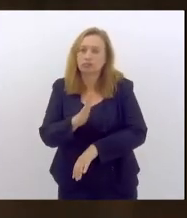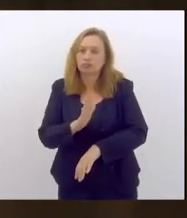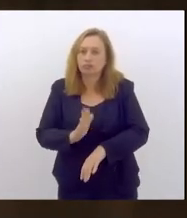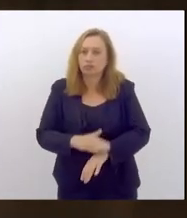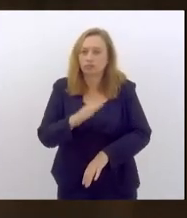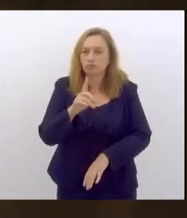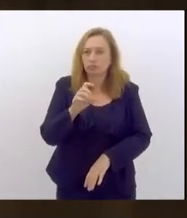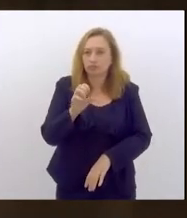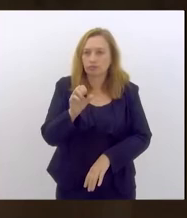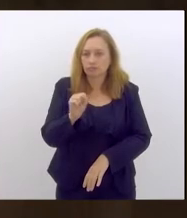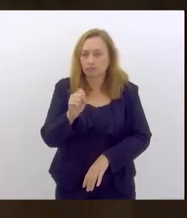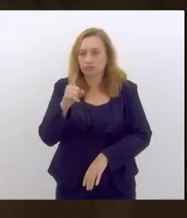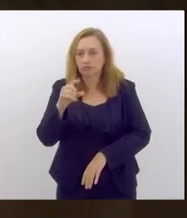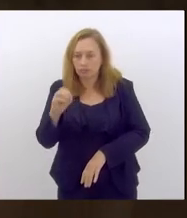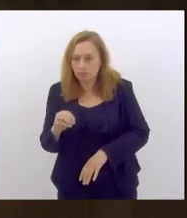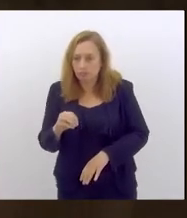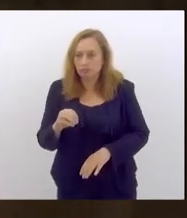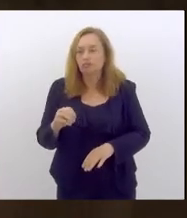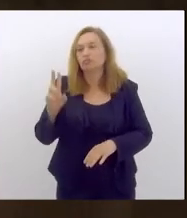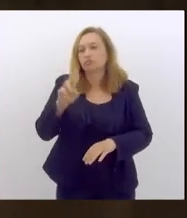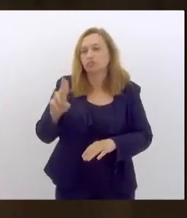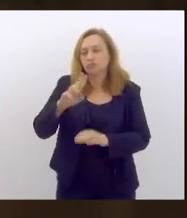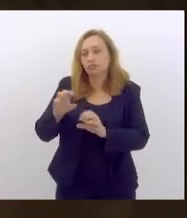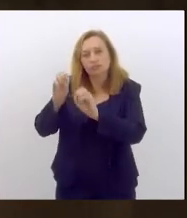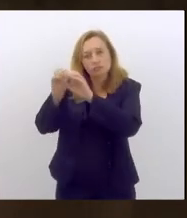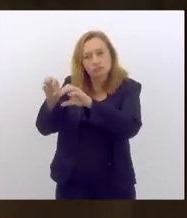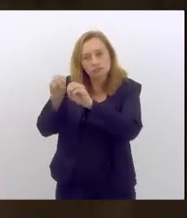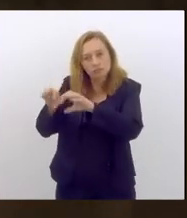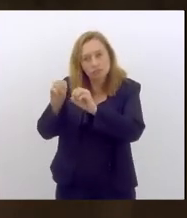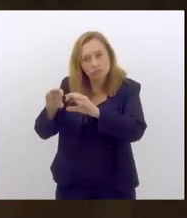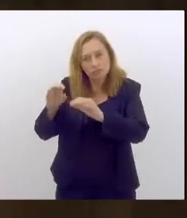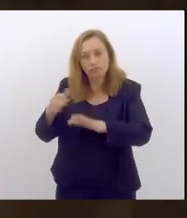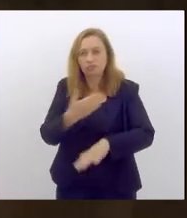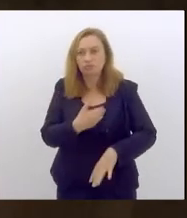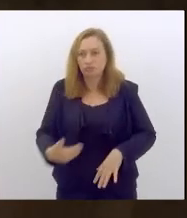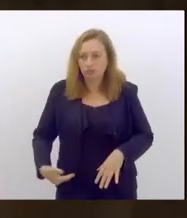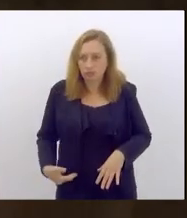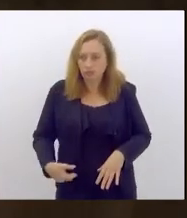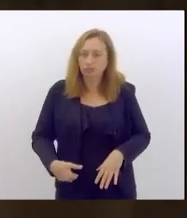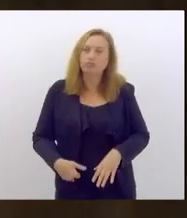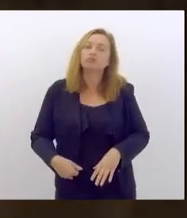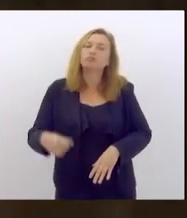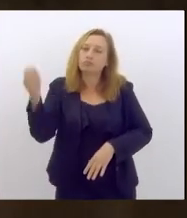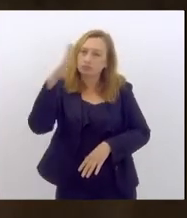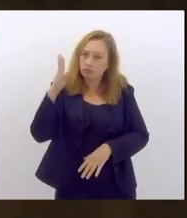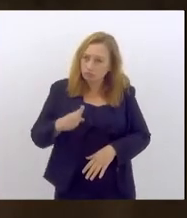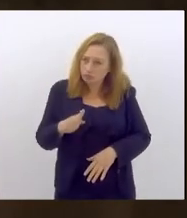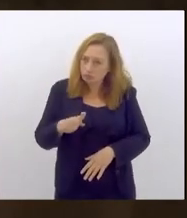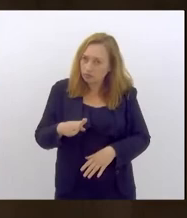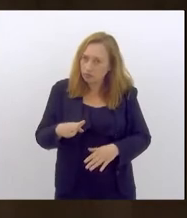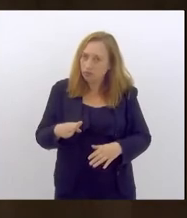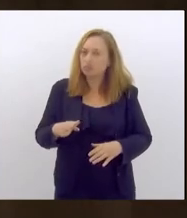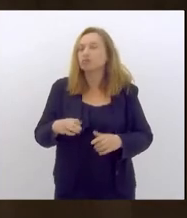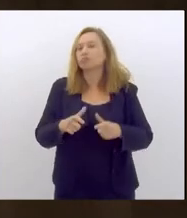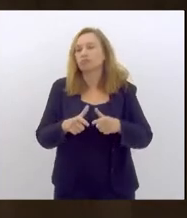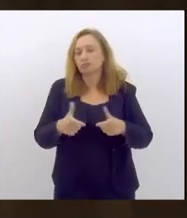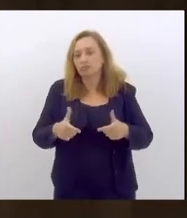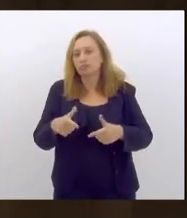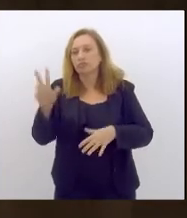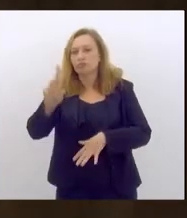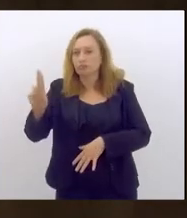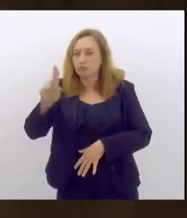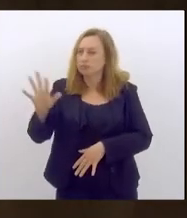de instituições de ensino superior e pesquisa públicas do Brasil, grandes universidades federais, grandes universidades